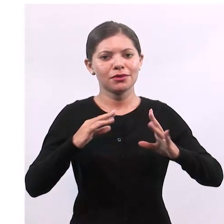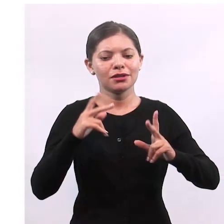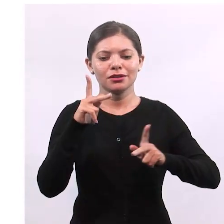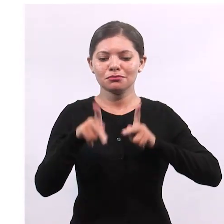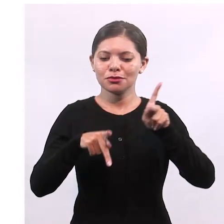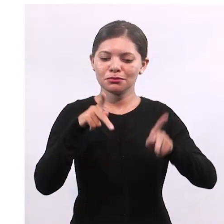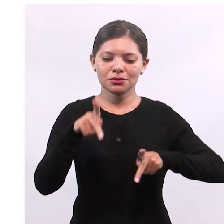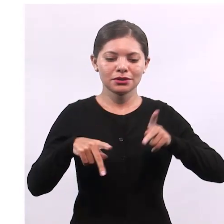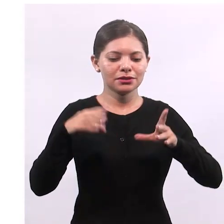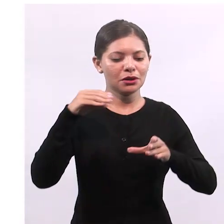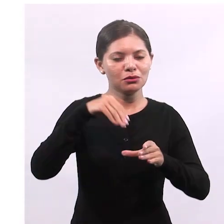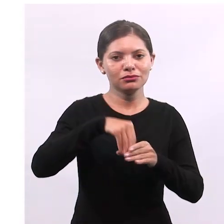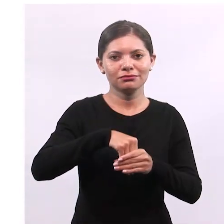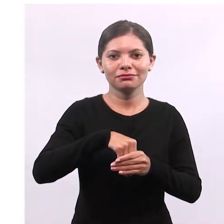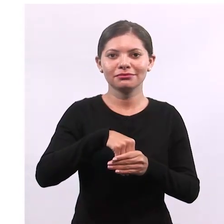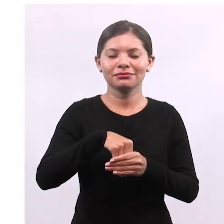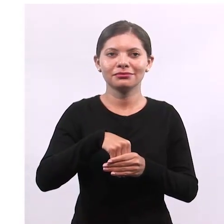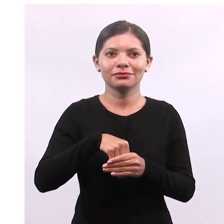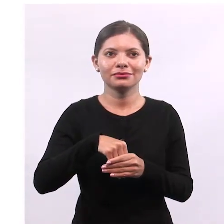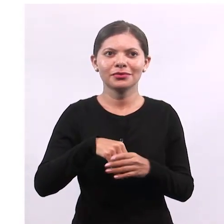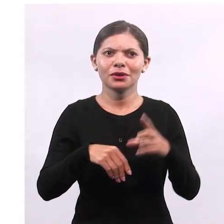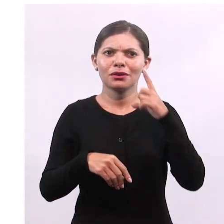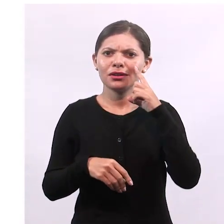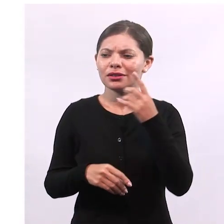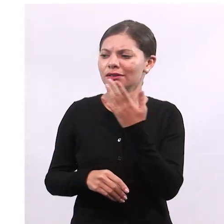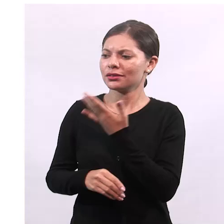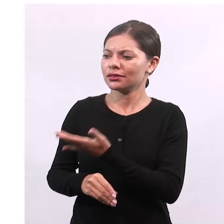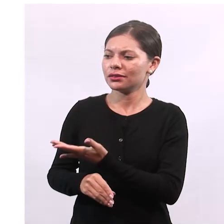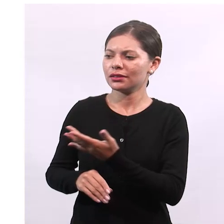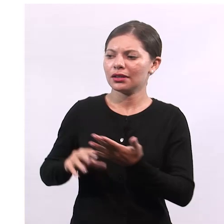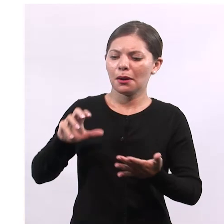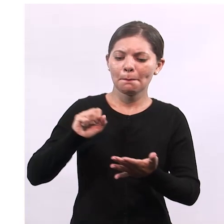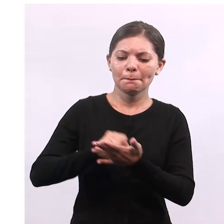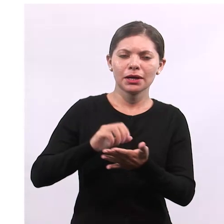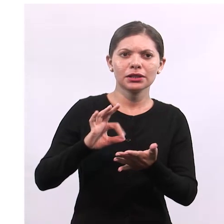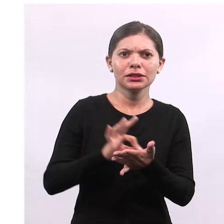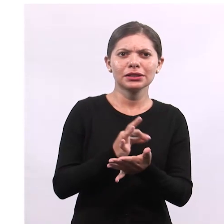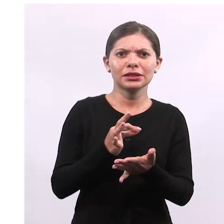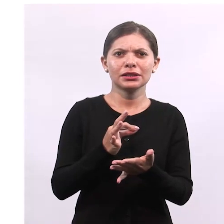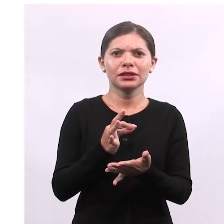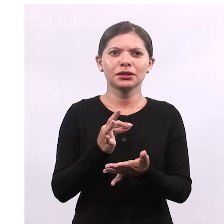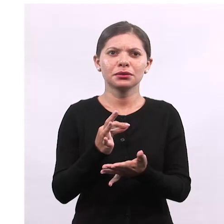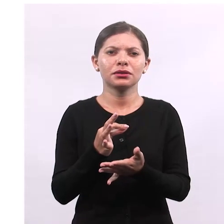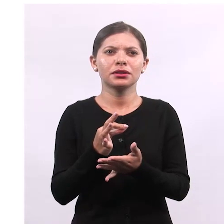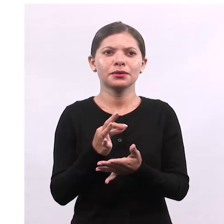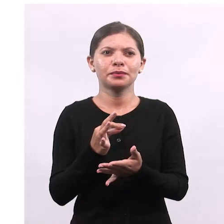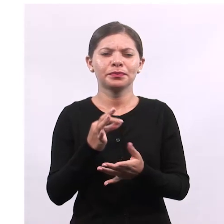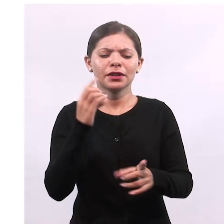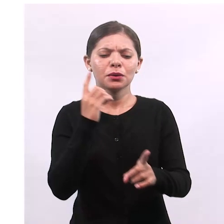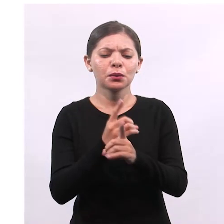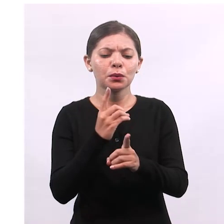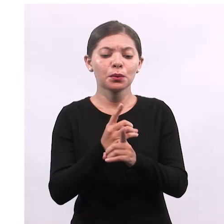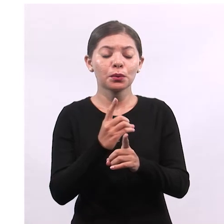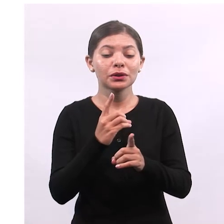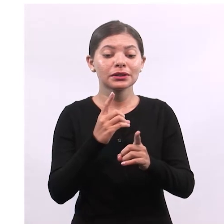parte da população e olha o que que ele traz a matrícula da Educação Básica são encontradas mas